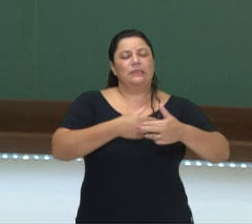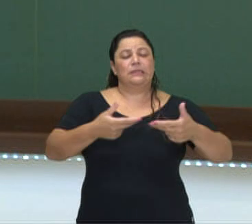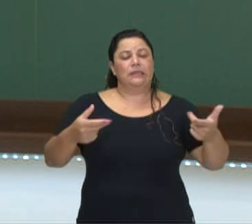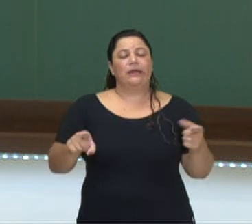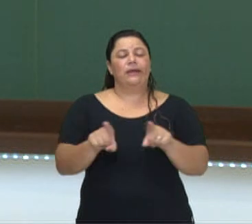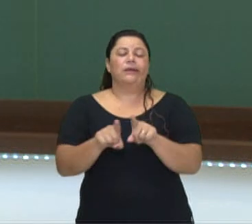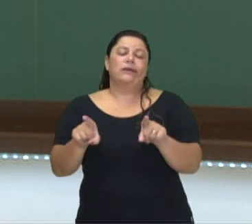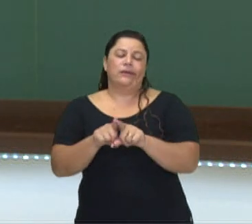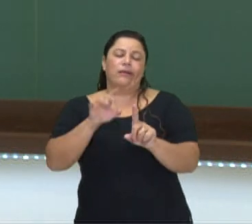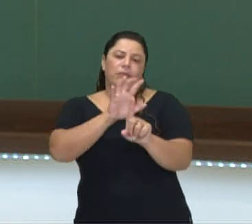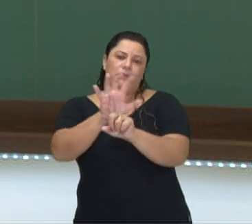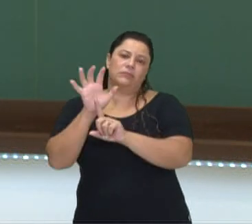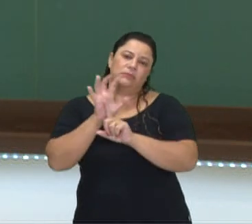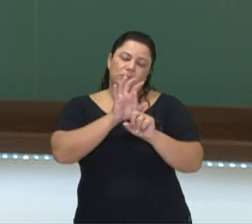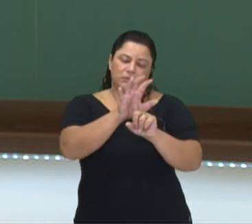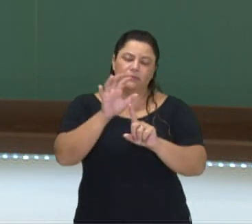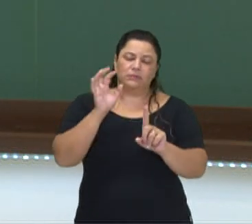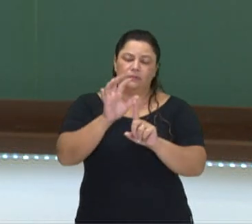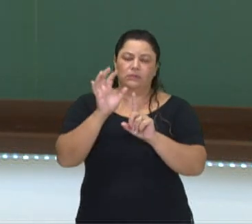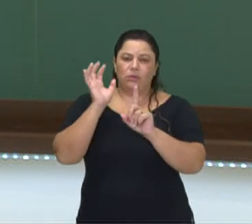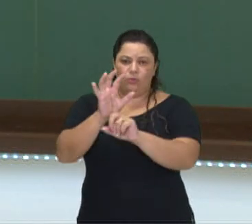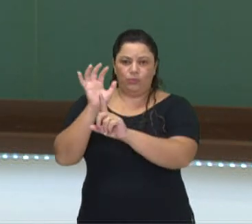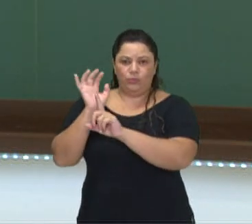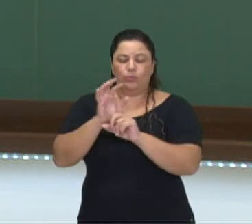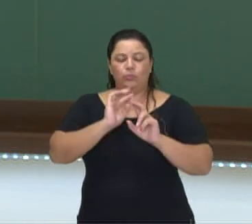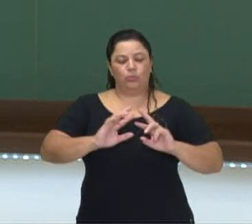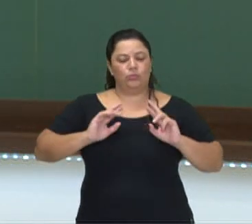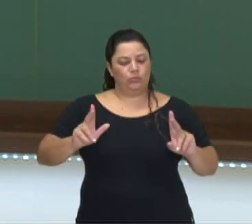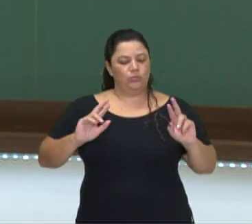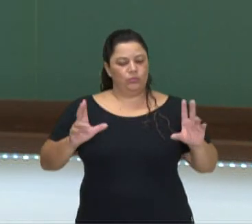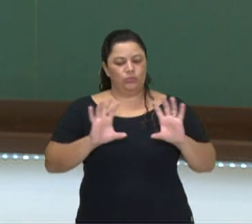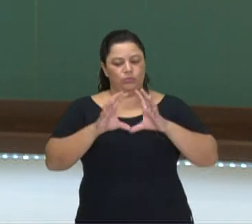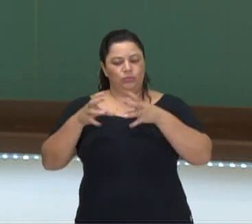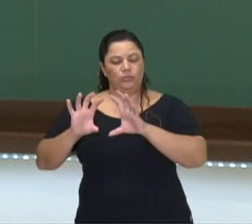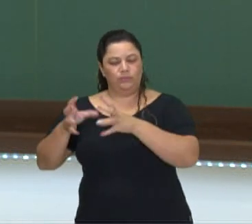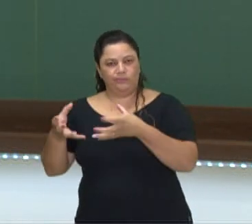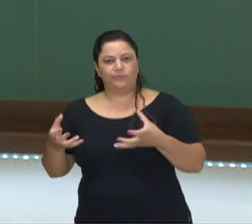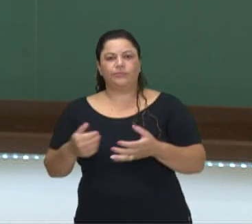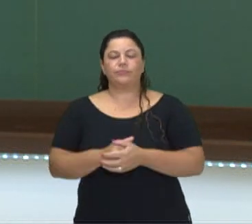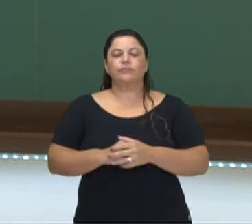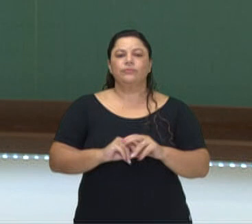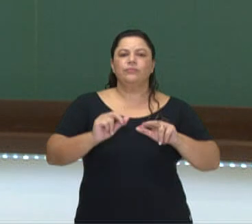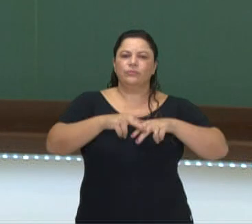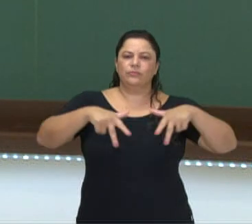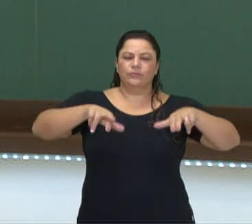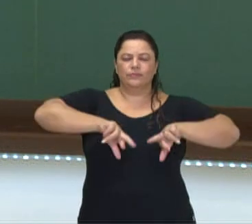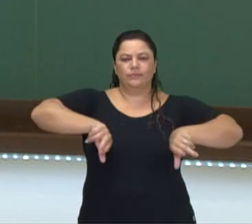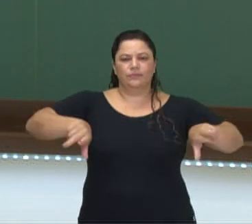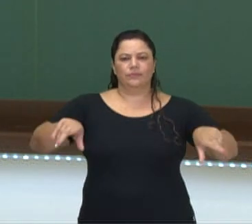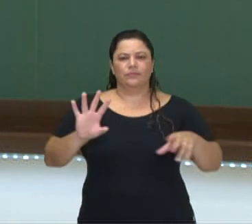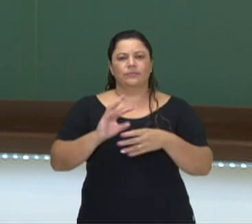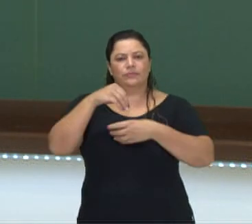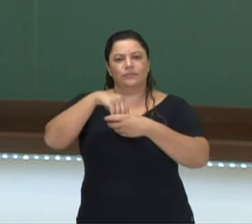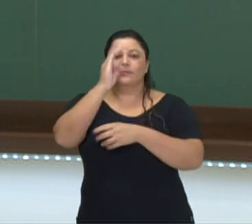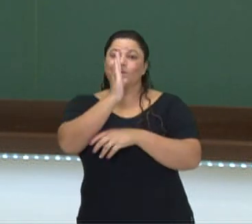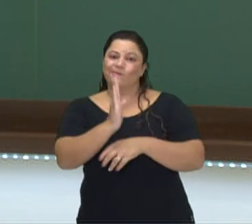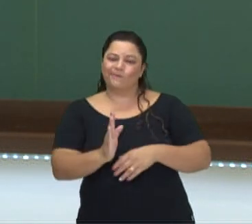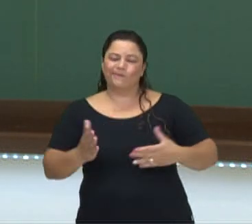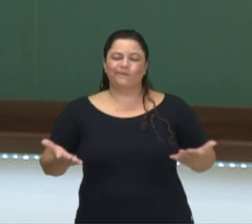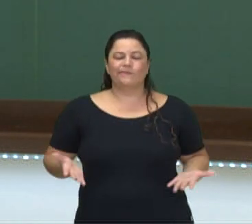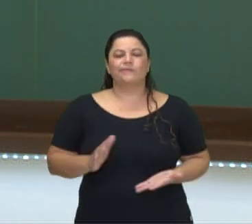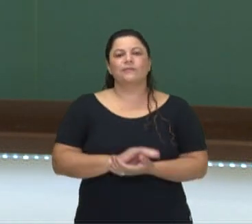que refletem a influência dos diferentes grupos étnicos que compõem o Brasil, a população brasileira,